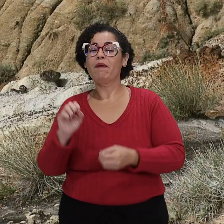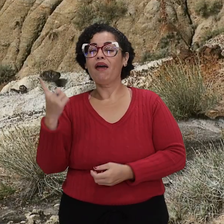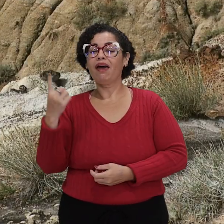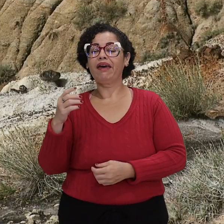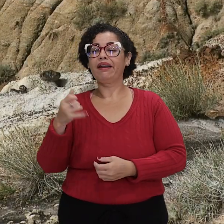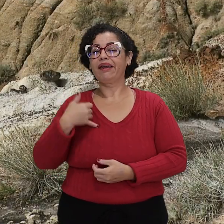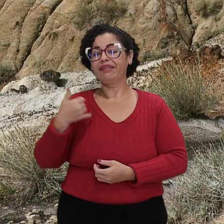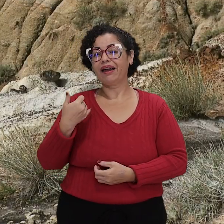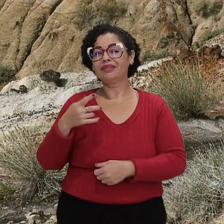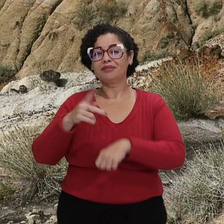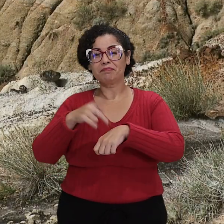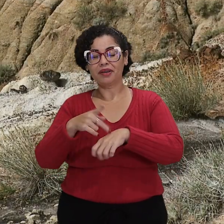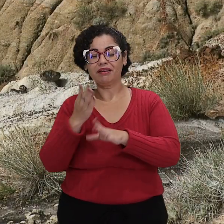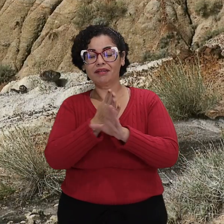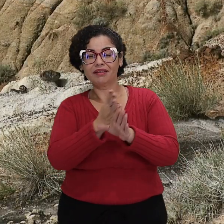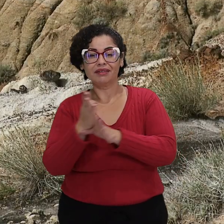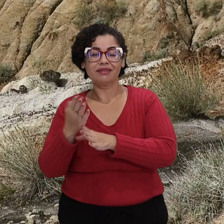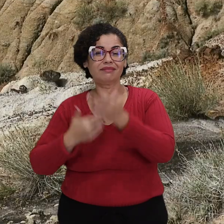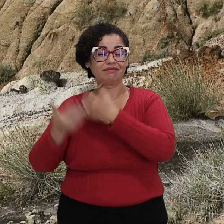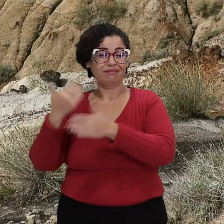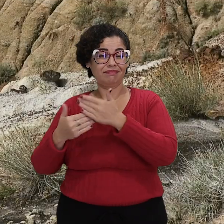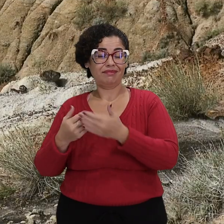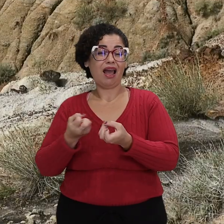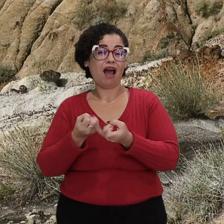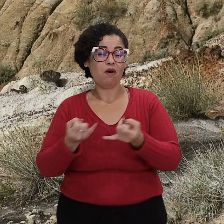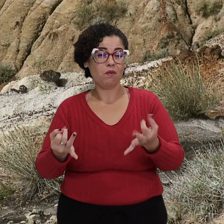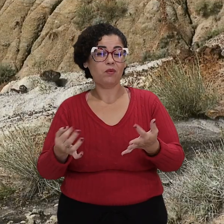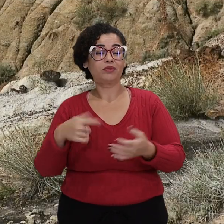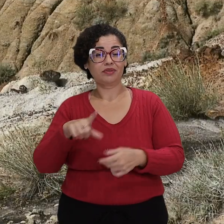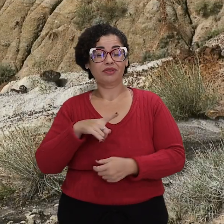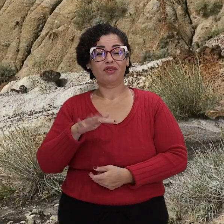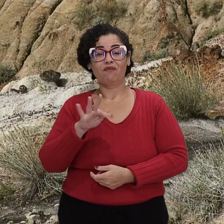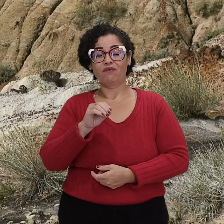rochas em que foram encontrados. Alguns fósseis, chamados